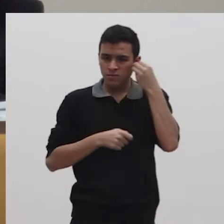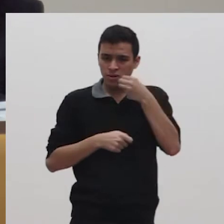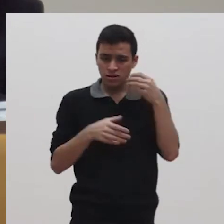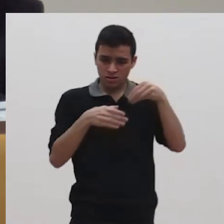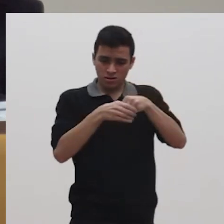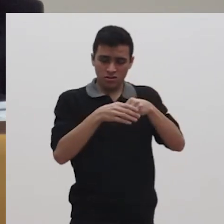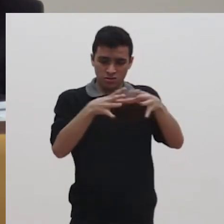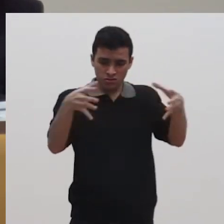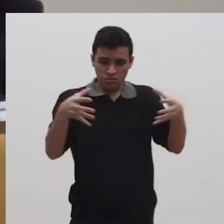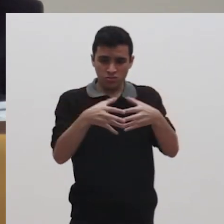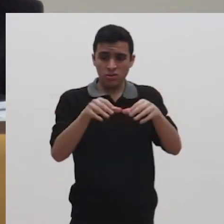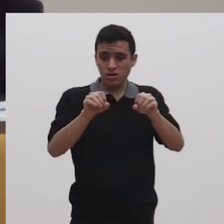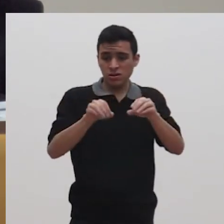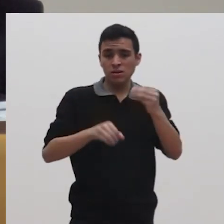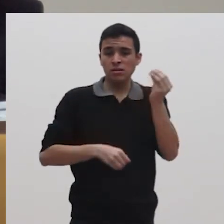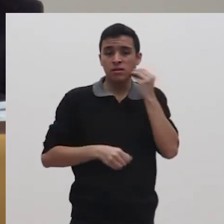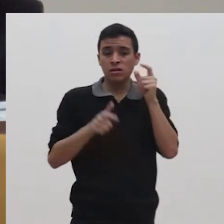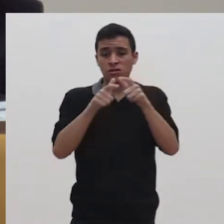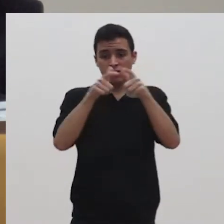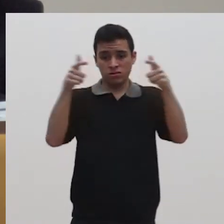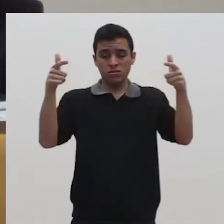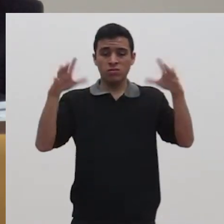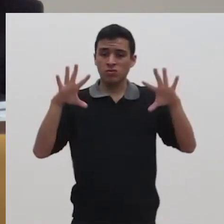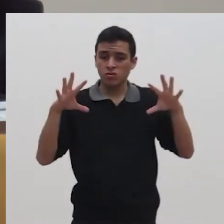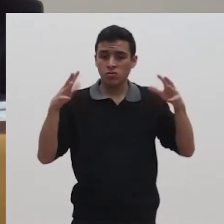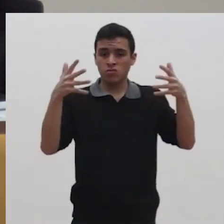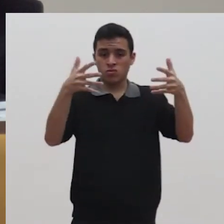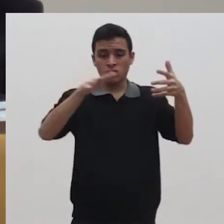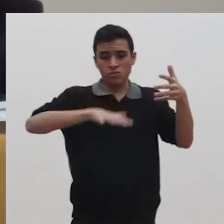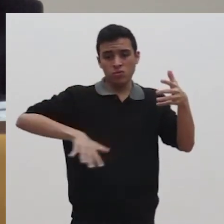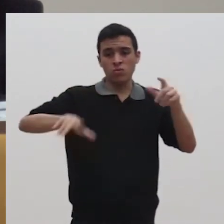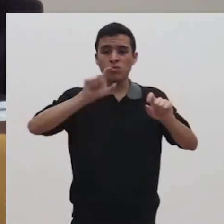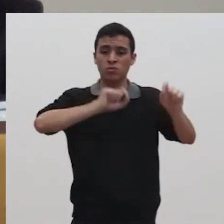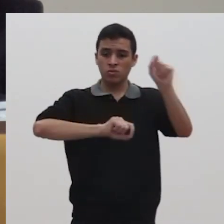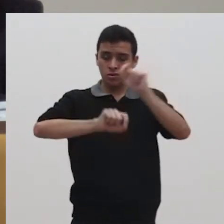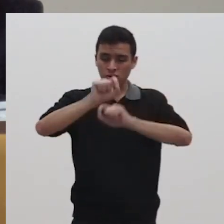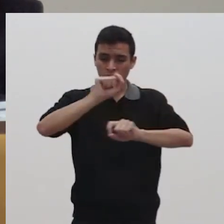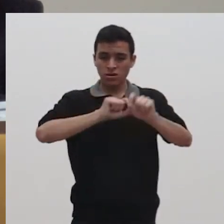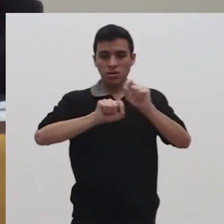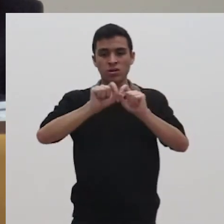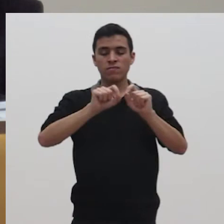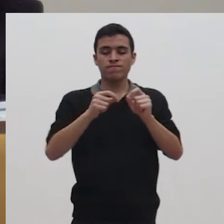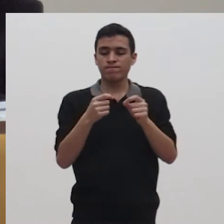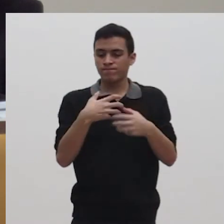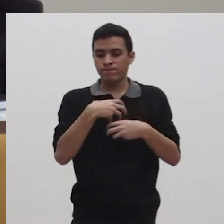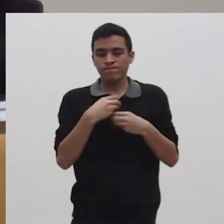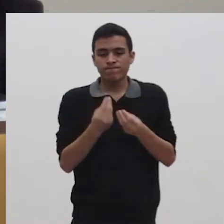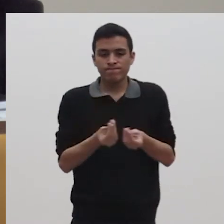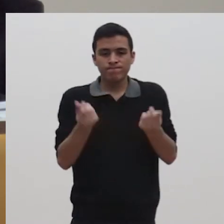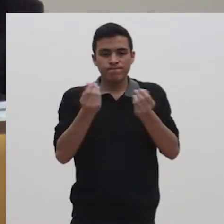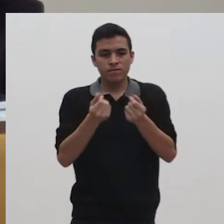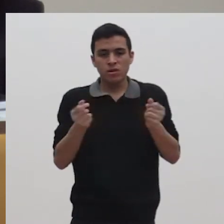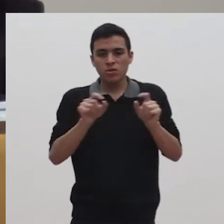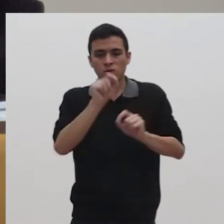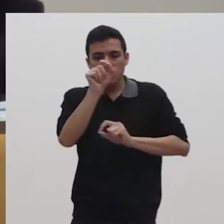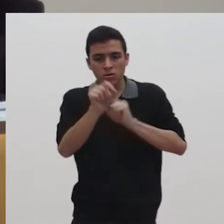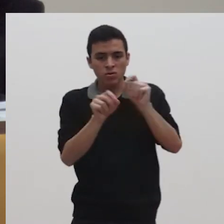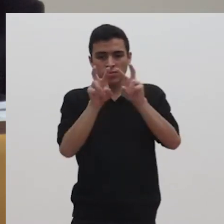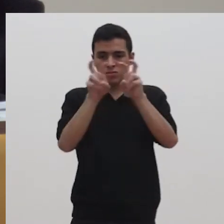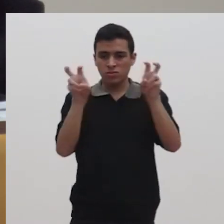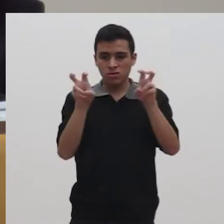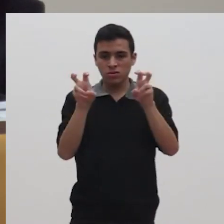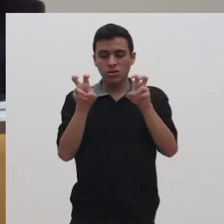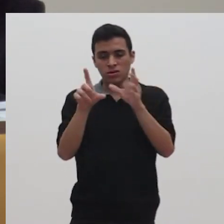setor de educação que pretendemos expandir para todos na nossa gestão, que é a sensibilização